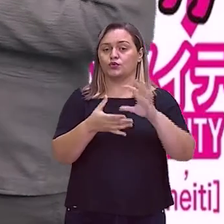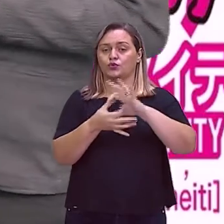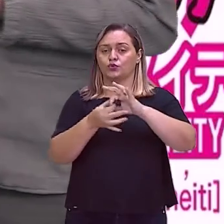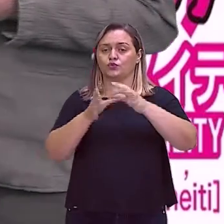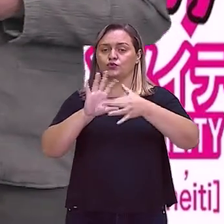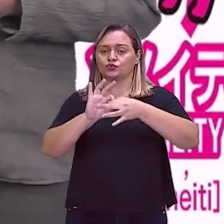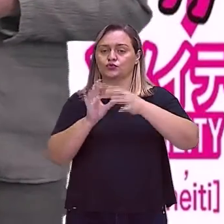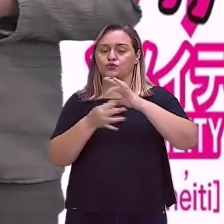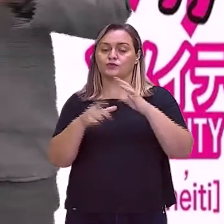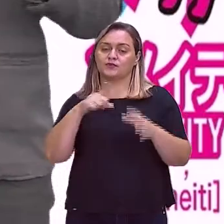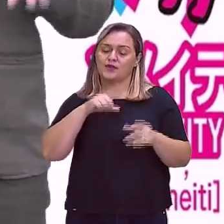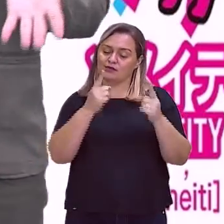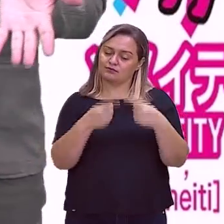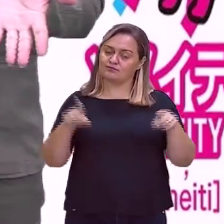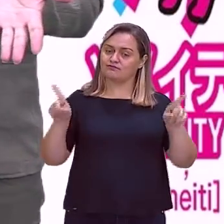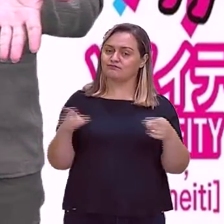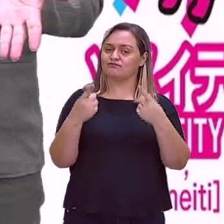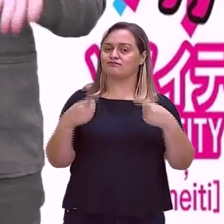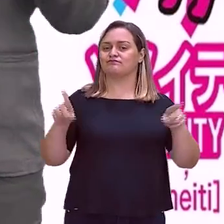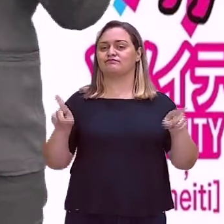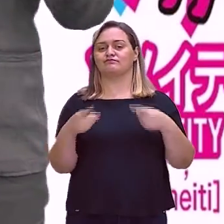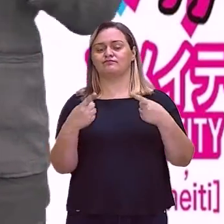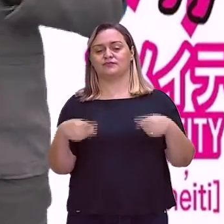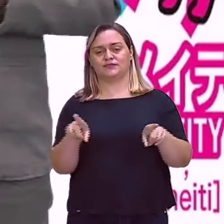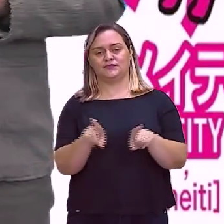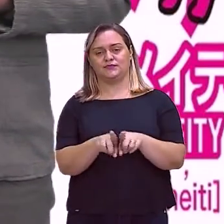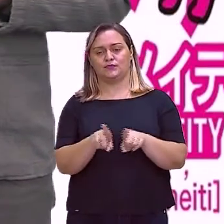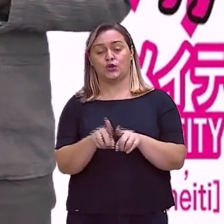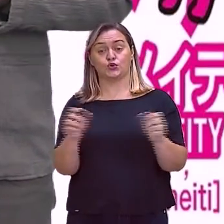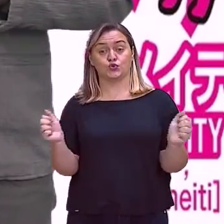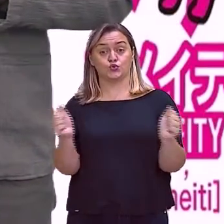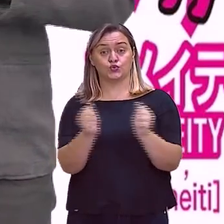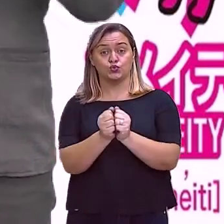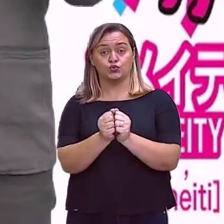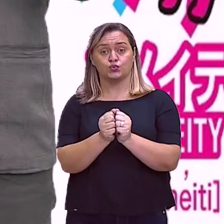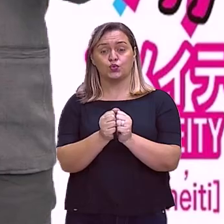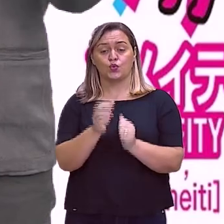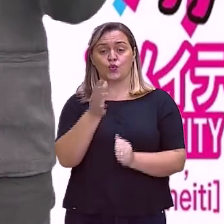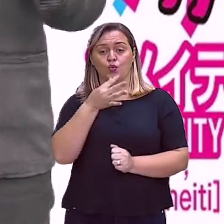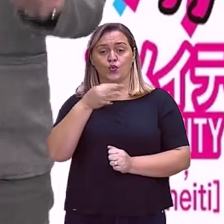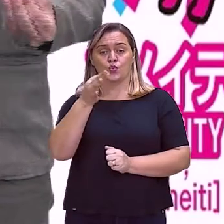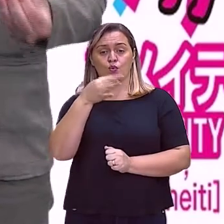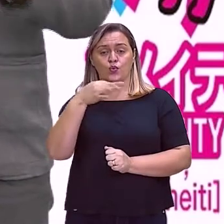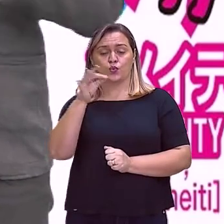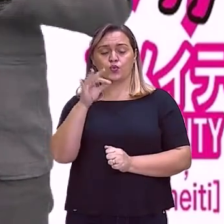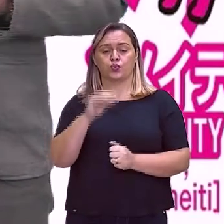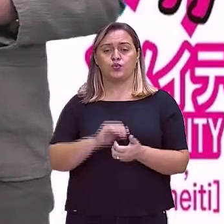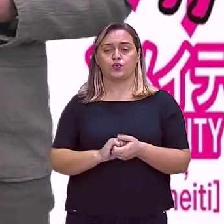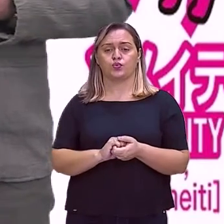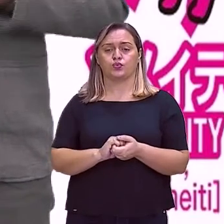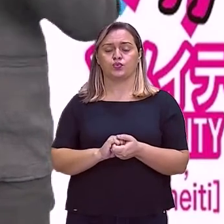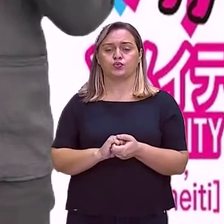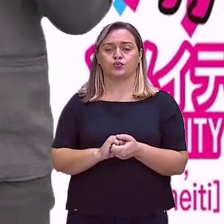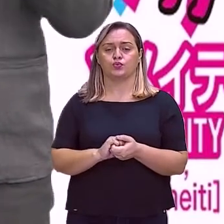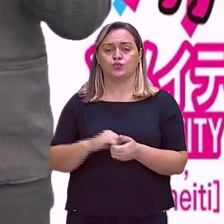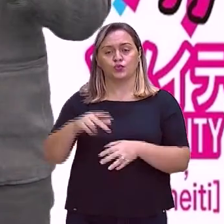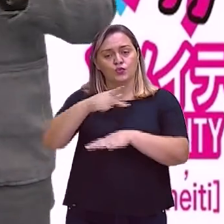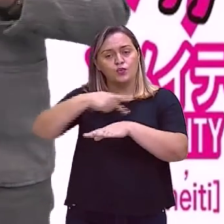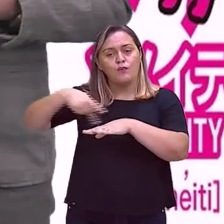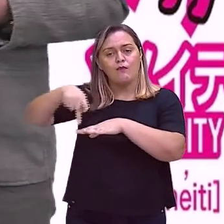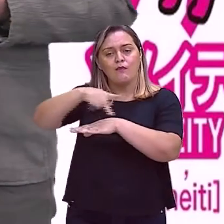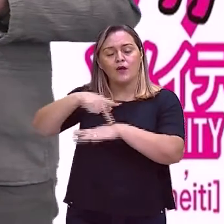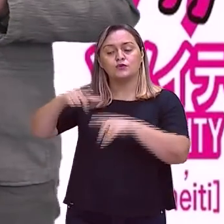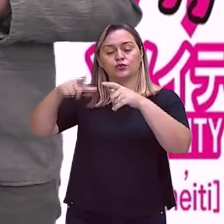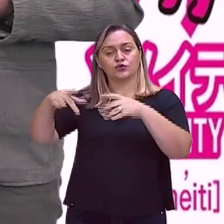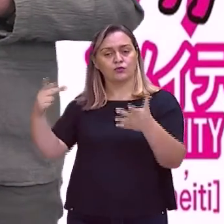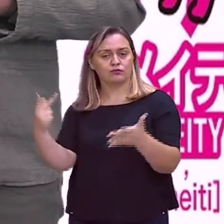Jogos, né? Juntamente com o hino nacional do país que está